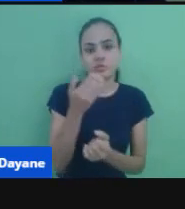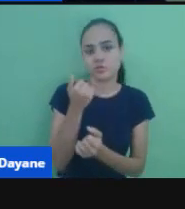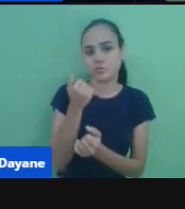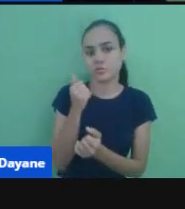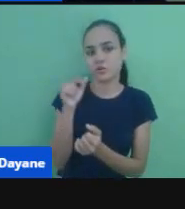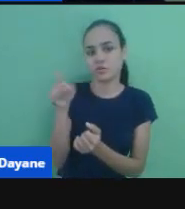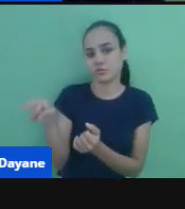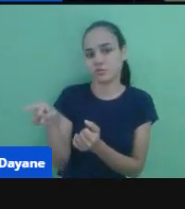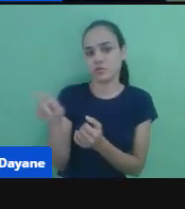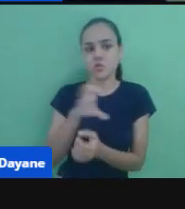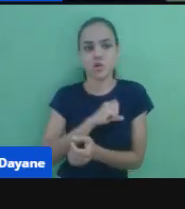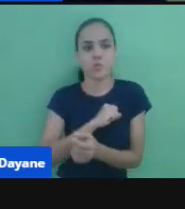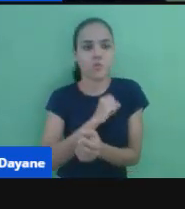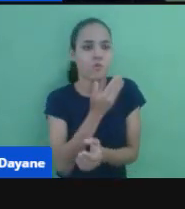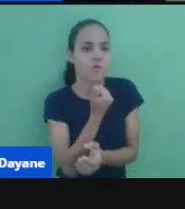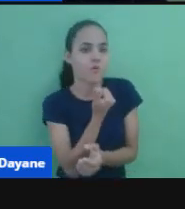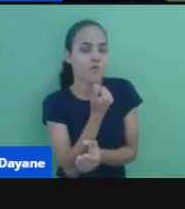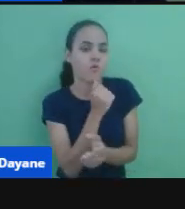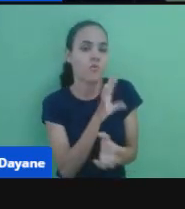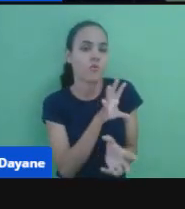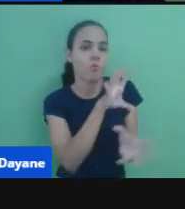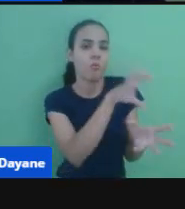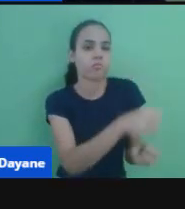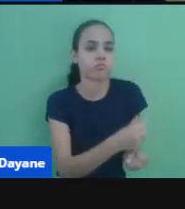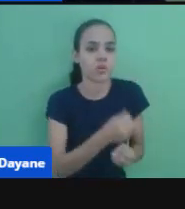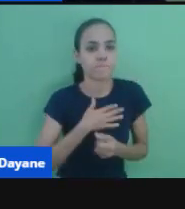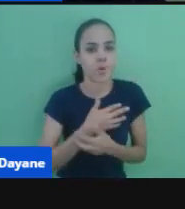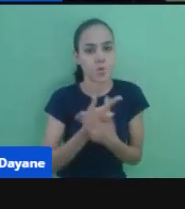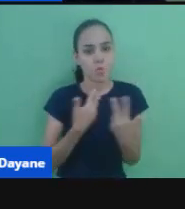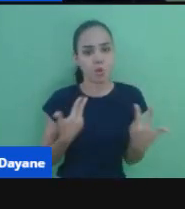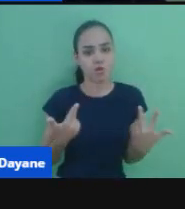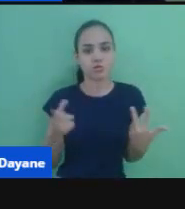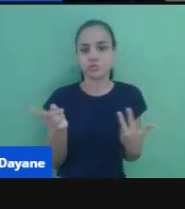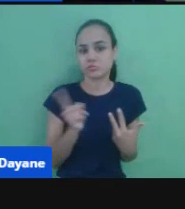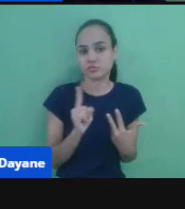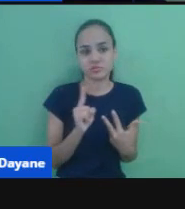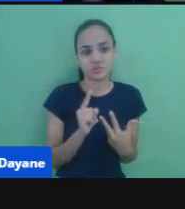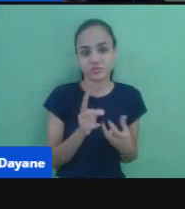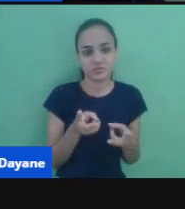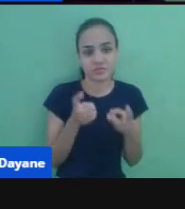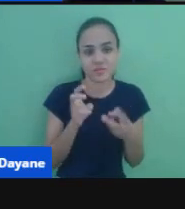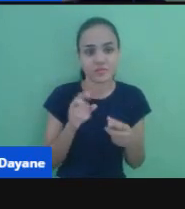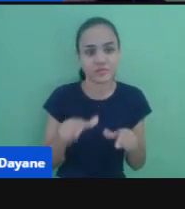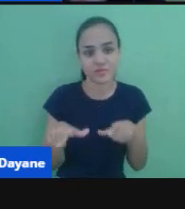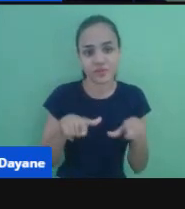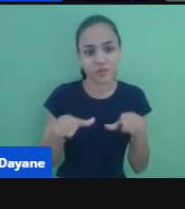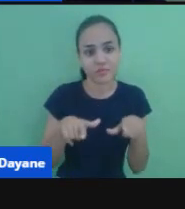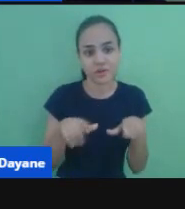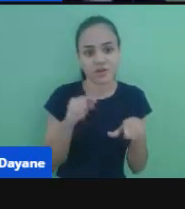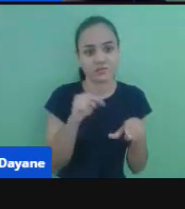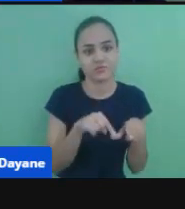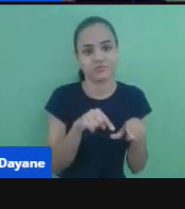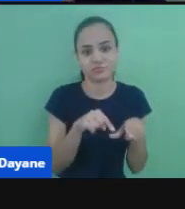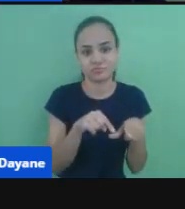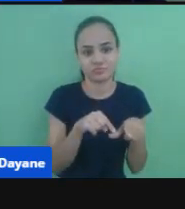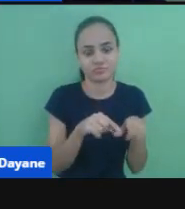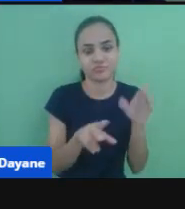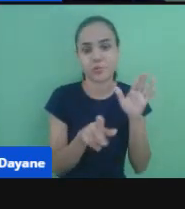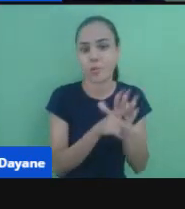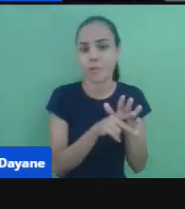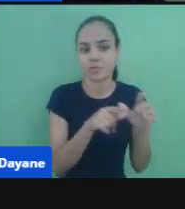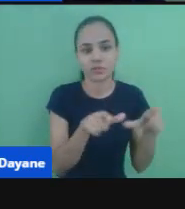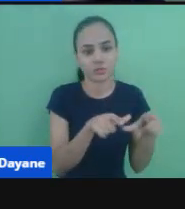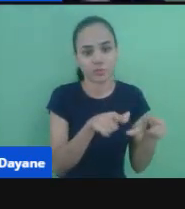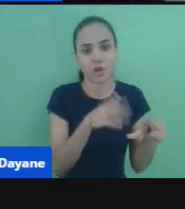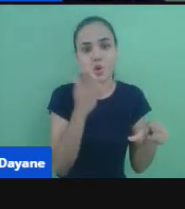comeu, é o trabalho. Então, ele te leva a pensar isso, a refletir. O que seus